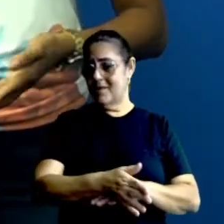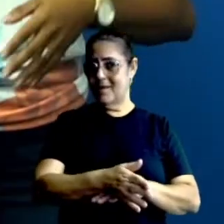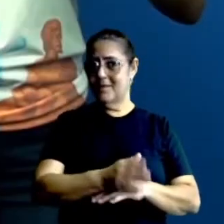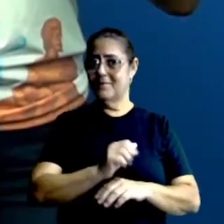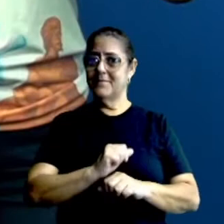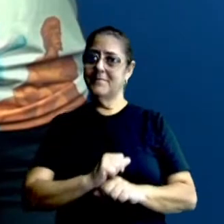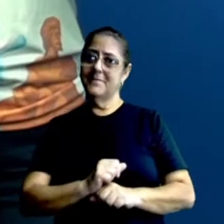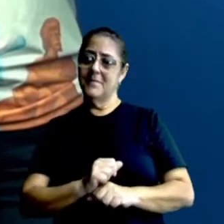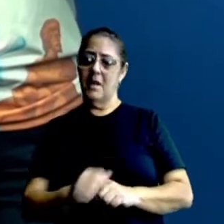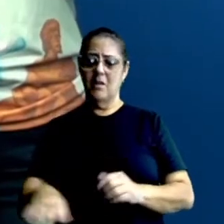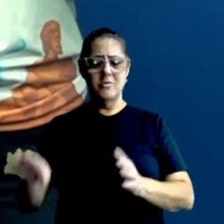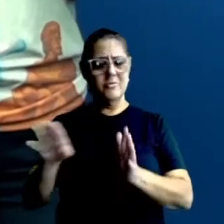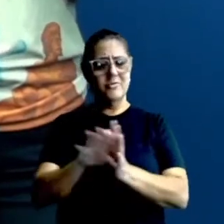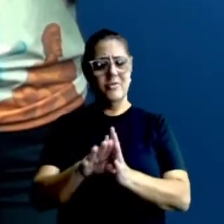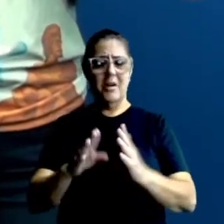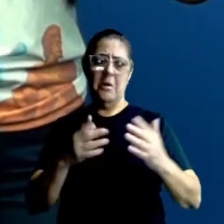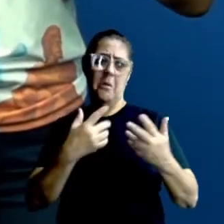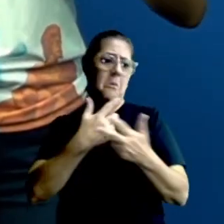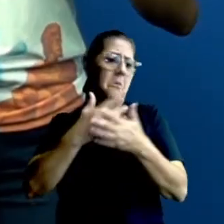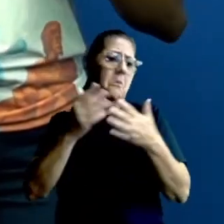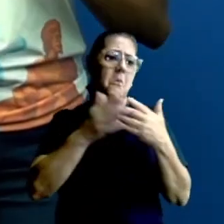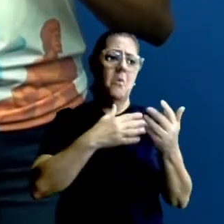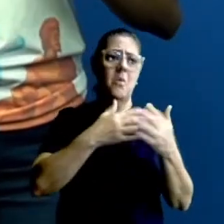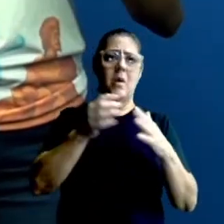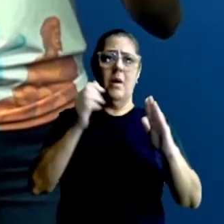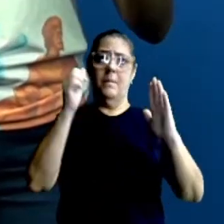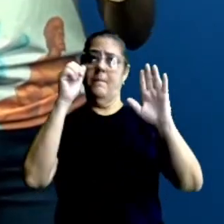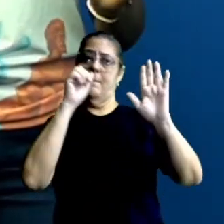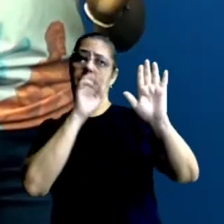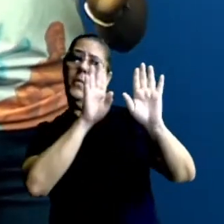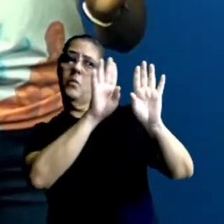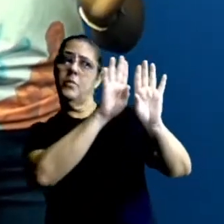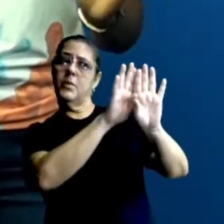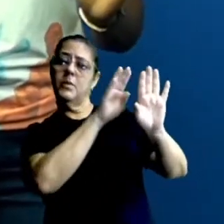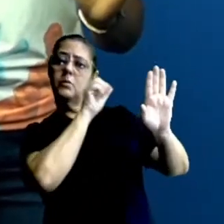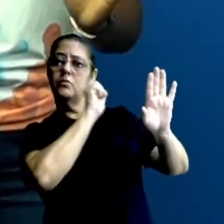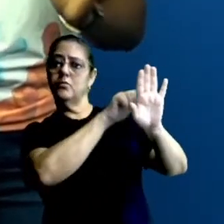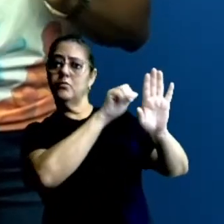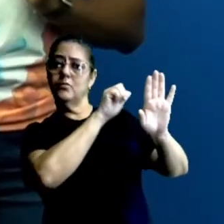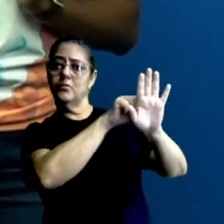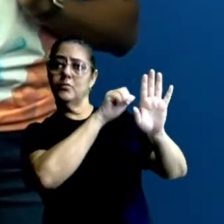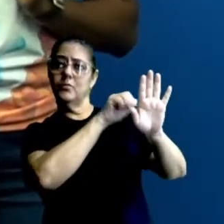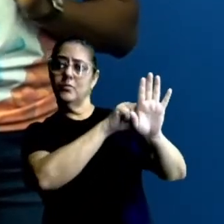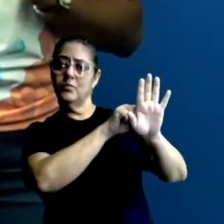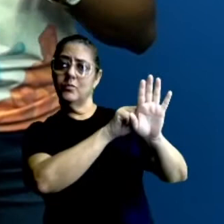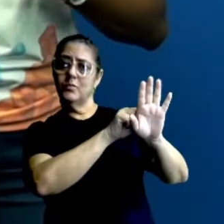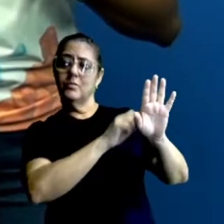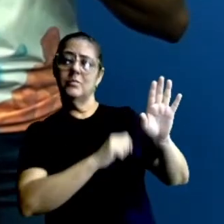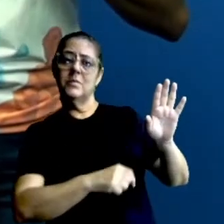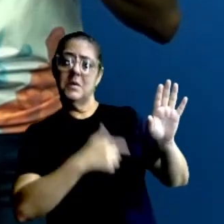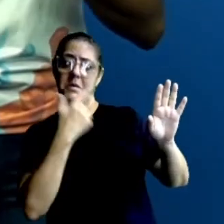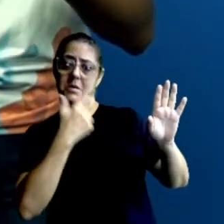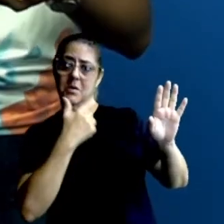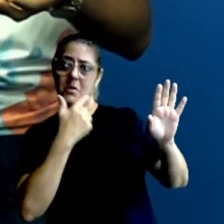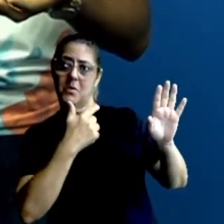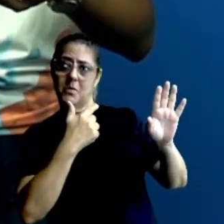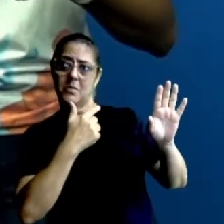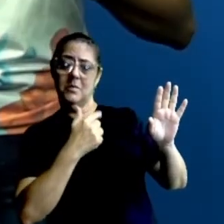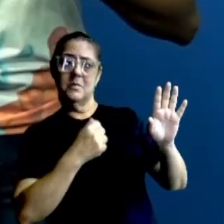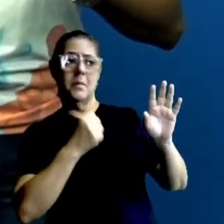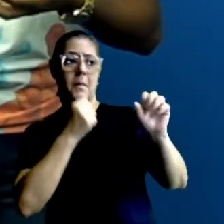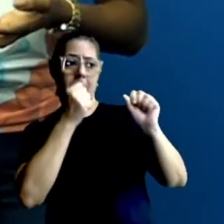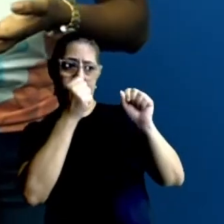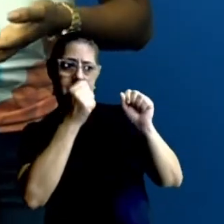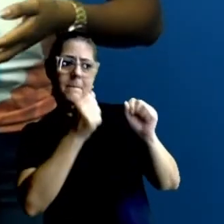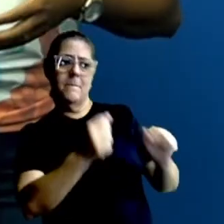local tem aquela coisa de você primeiro bater à porta se tiver uma porta não é isso e a segunda é você se